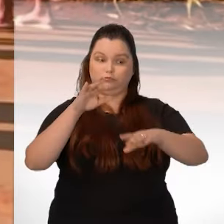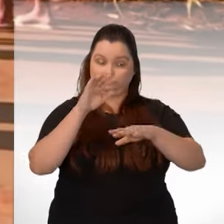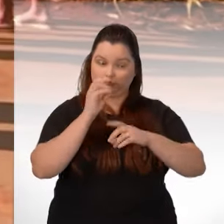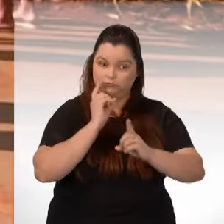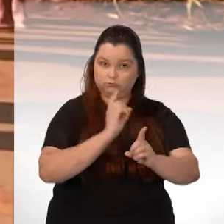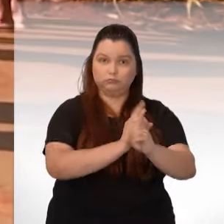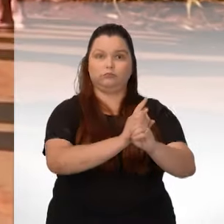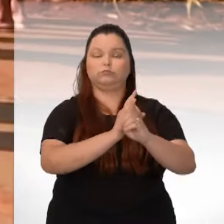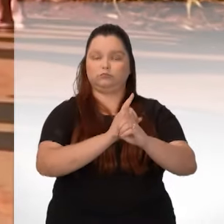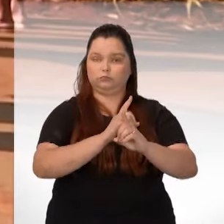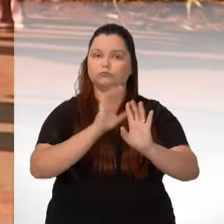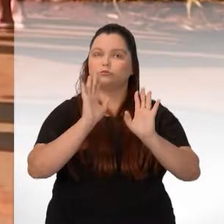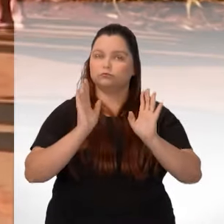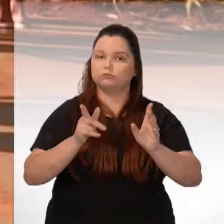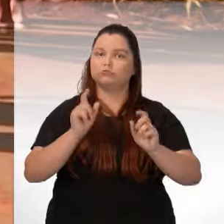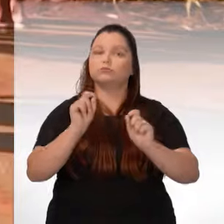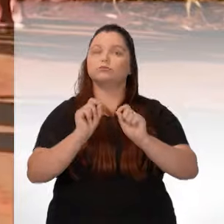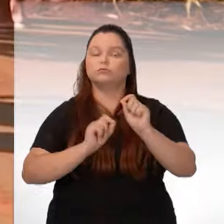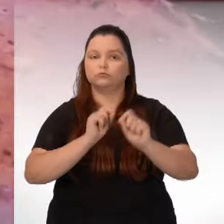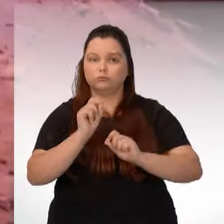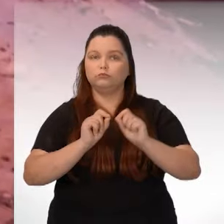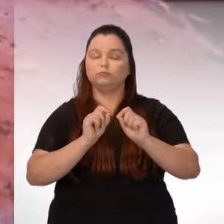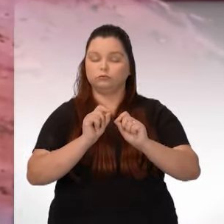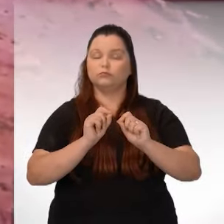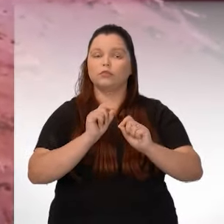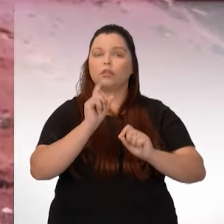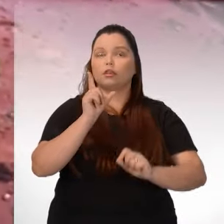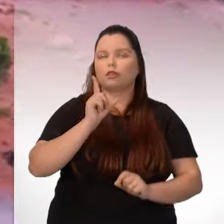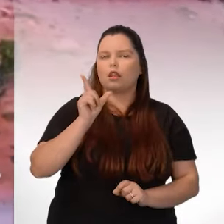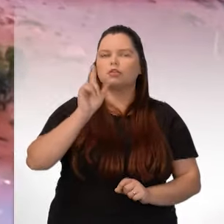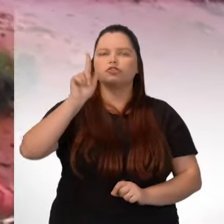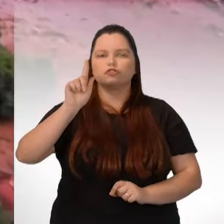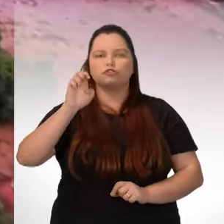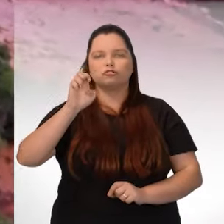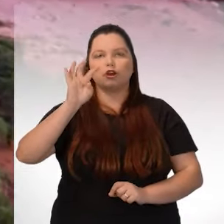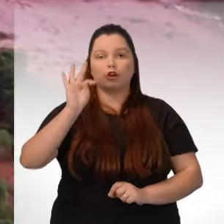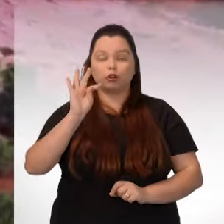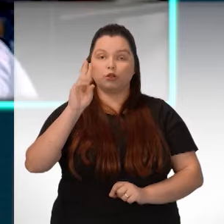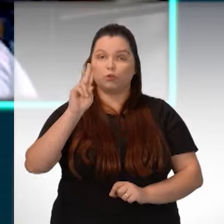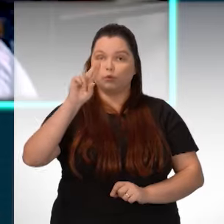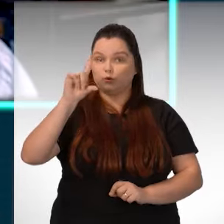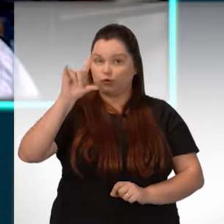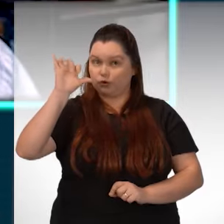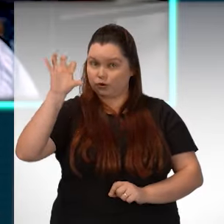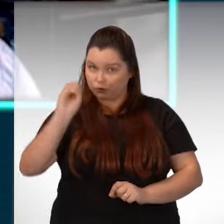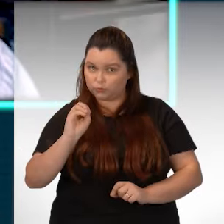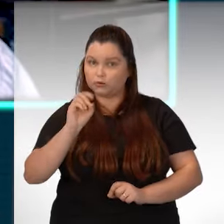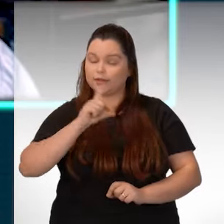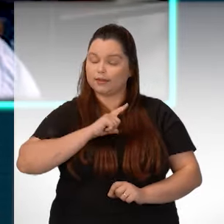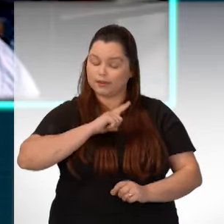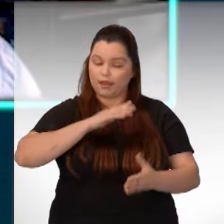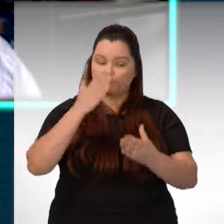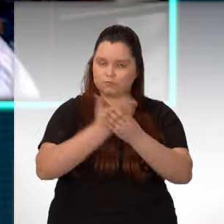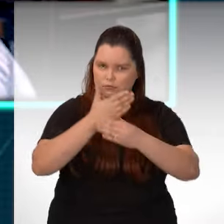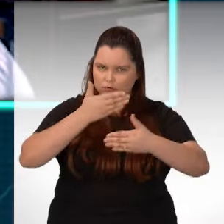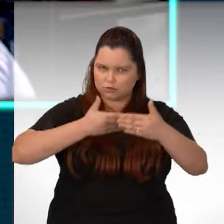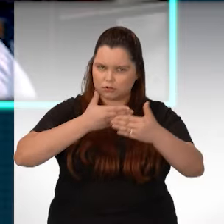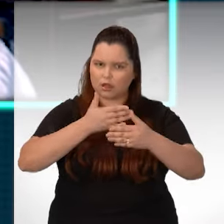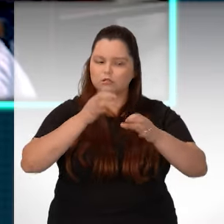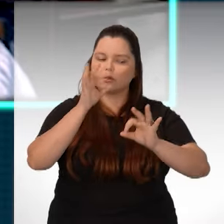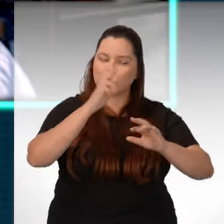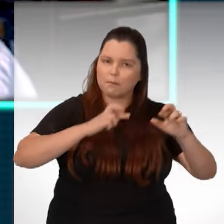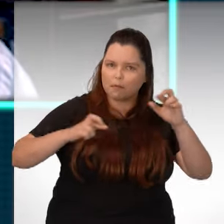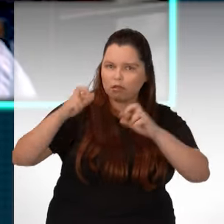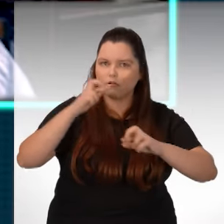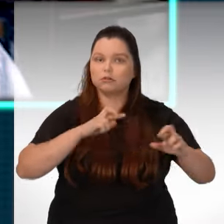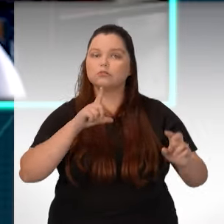também foi feito pela Fundação Getúlio Vargas, que atuou como perito consensual. A gente tem um relatório grande do